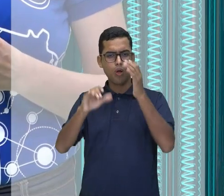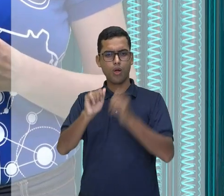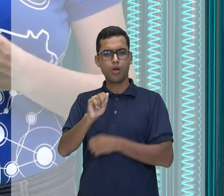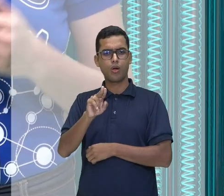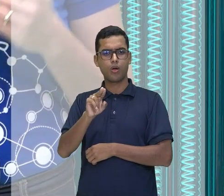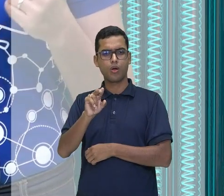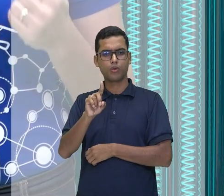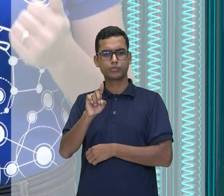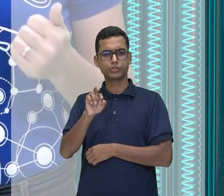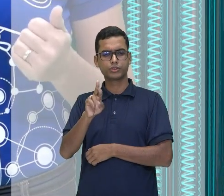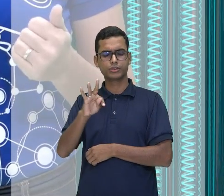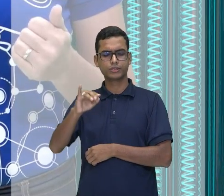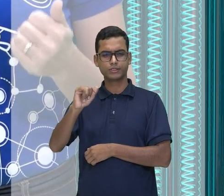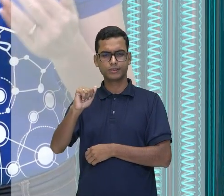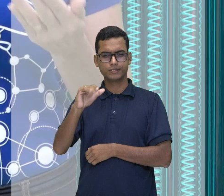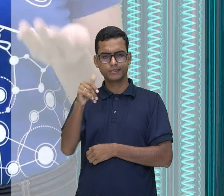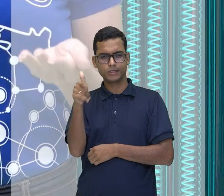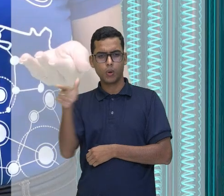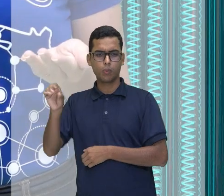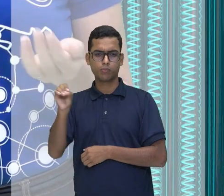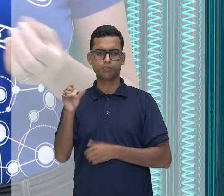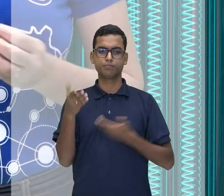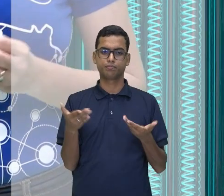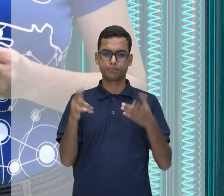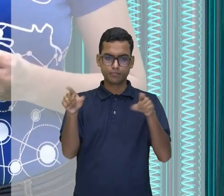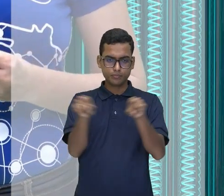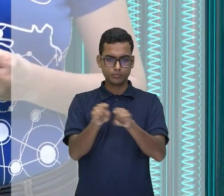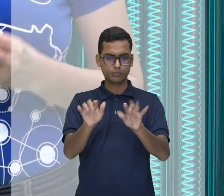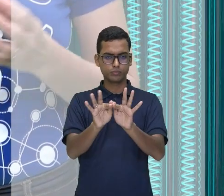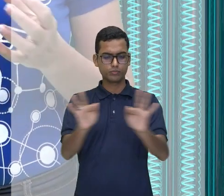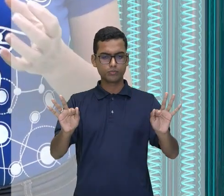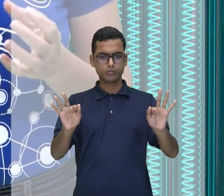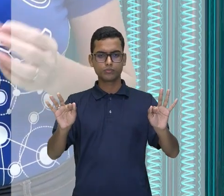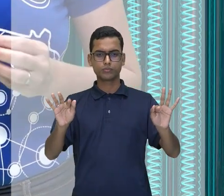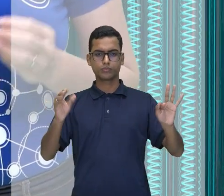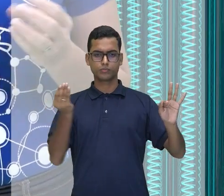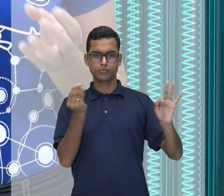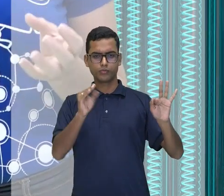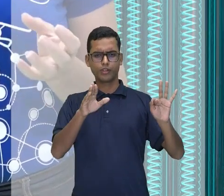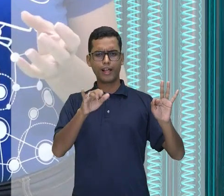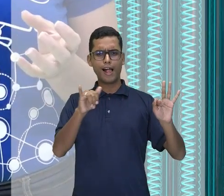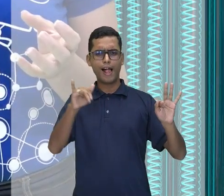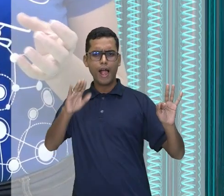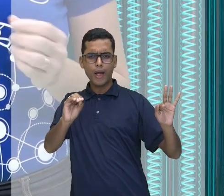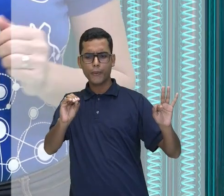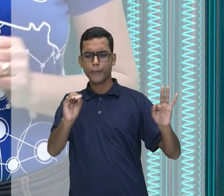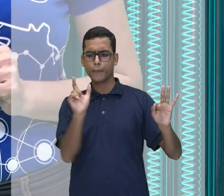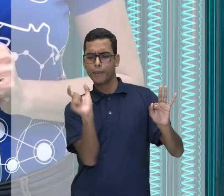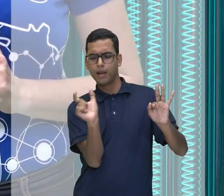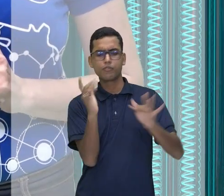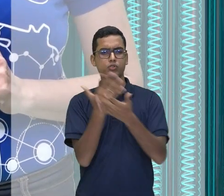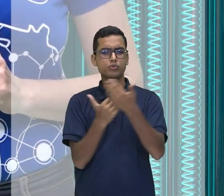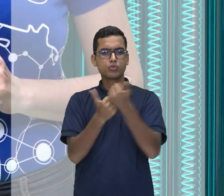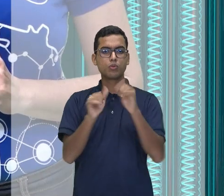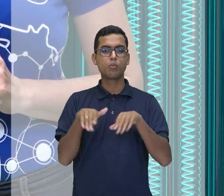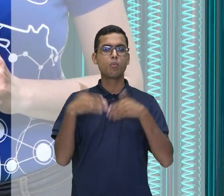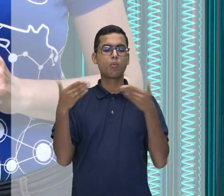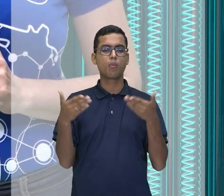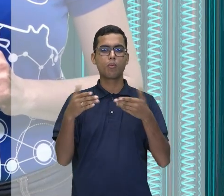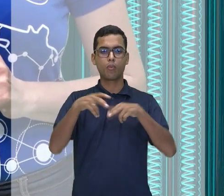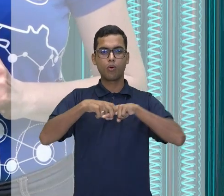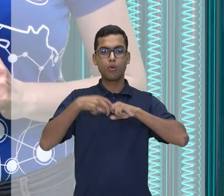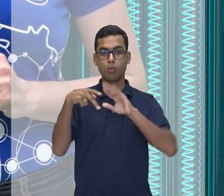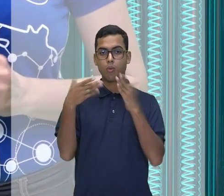nome Caio? Me, you, him, her ou it? Qual que eu vou encaixar